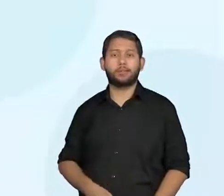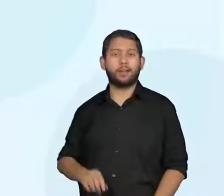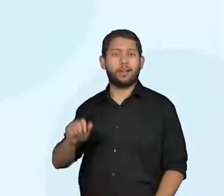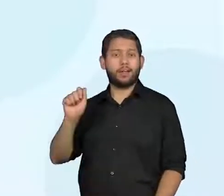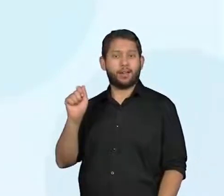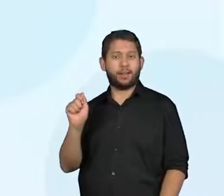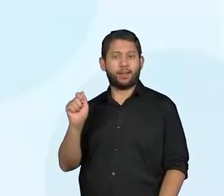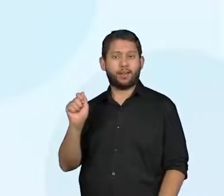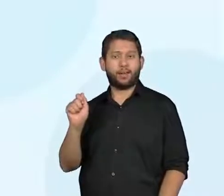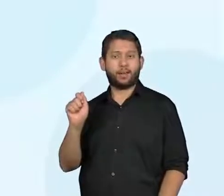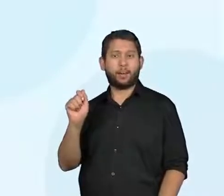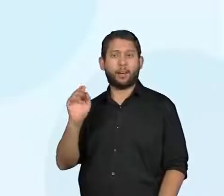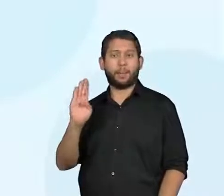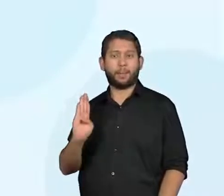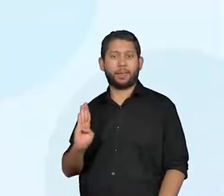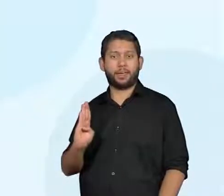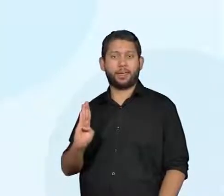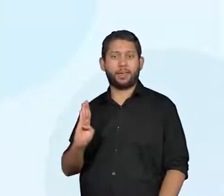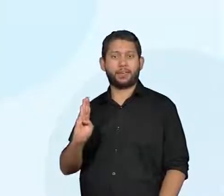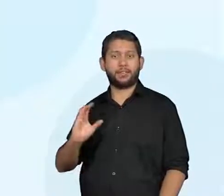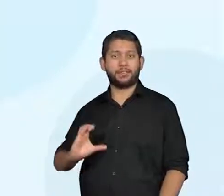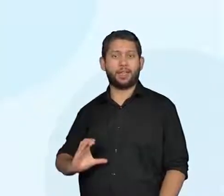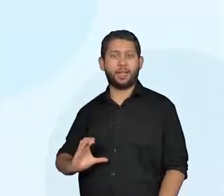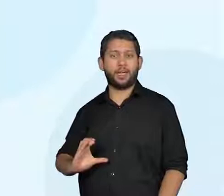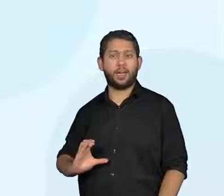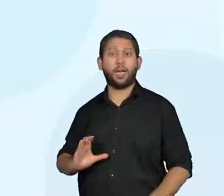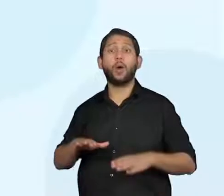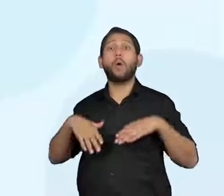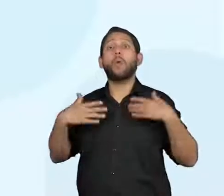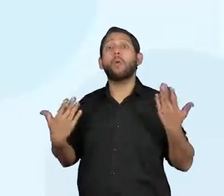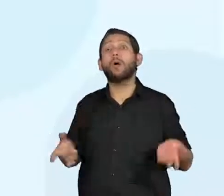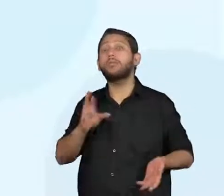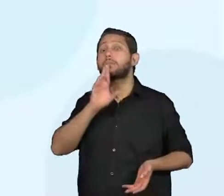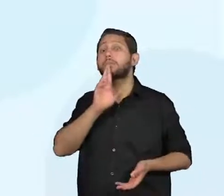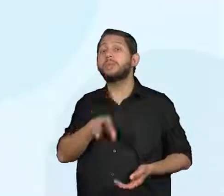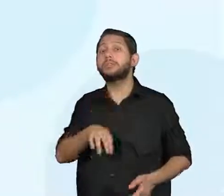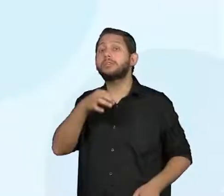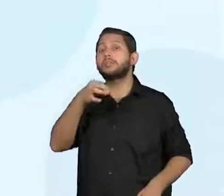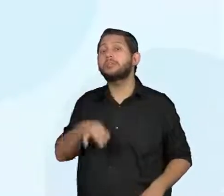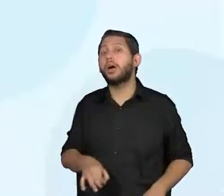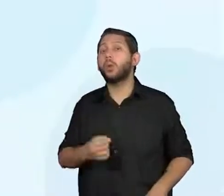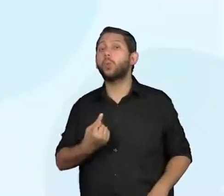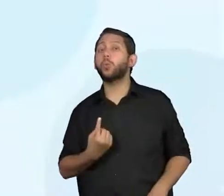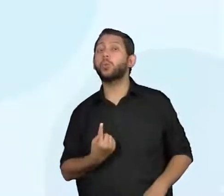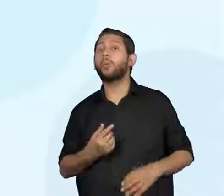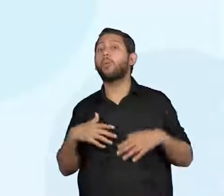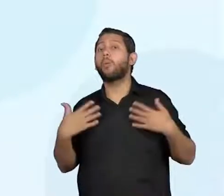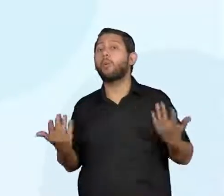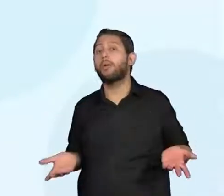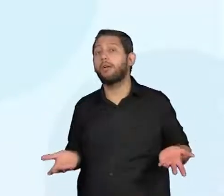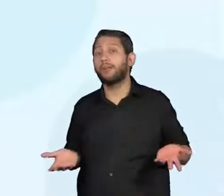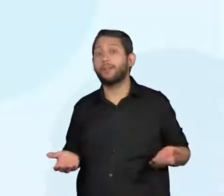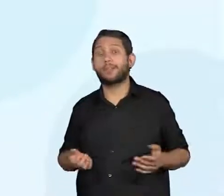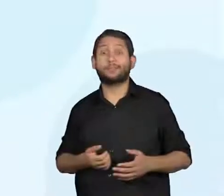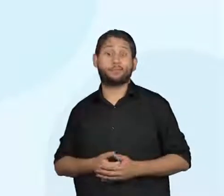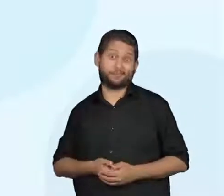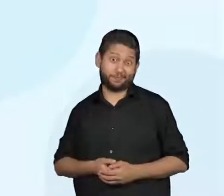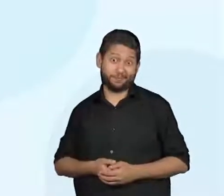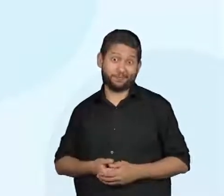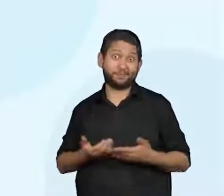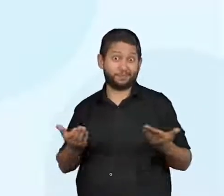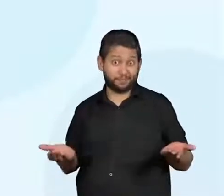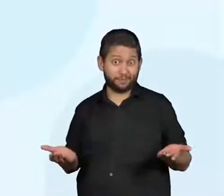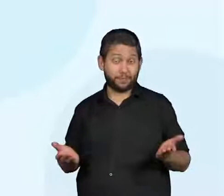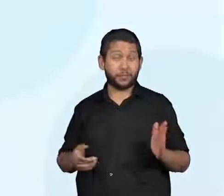a pergunta também ajuda aí, porque não estamos falando só do gênero receitas, né, do texto de receita,